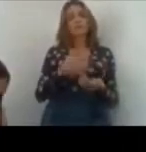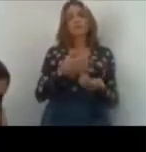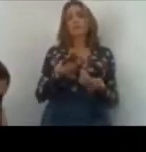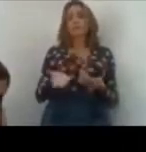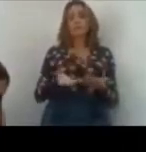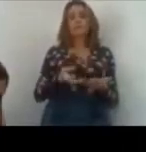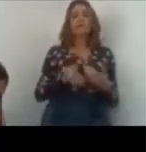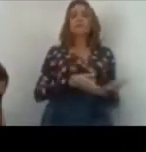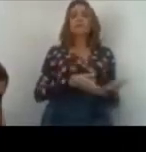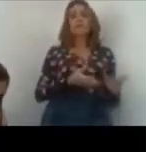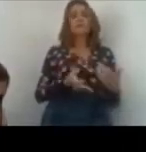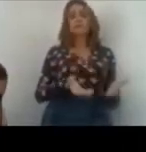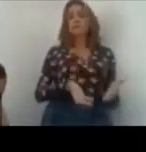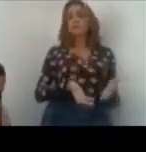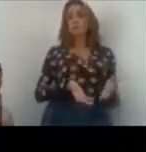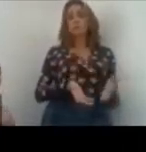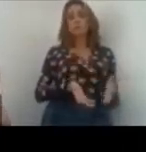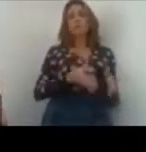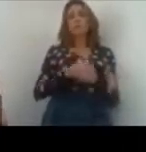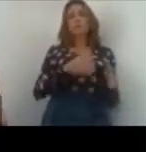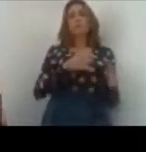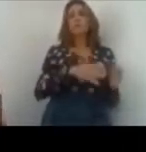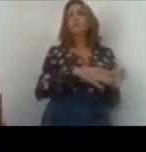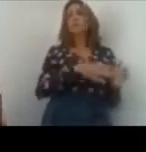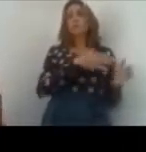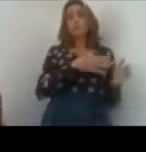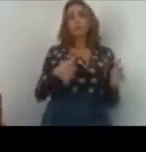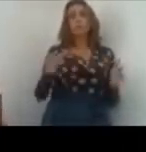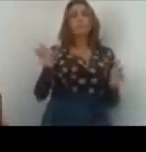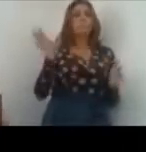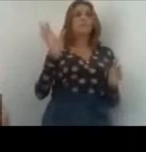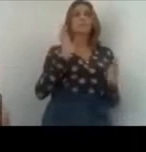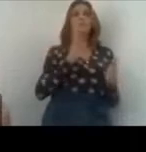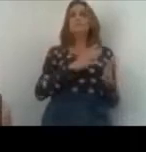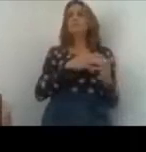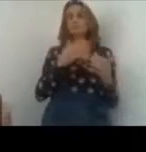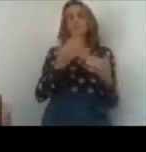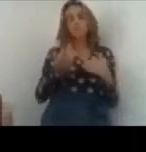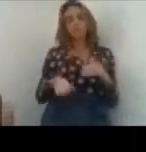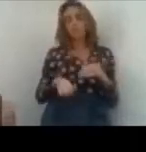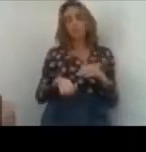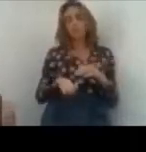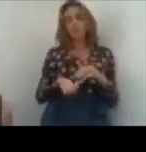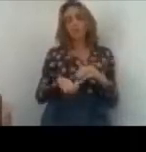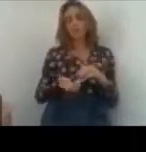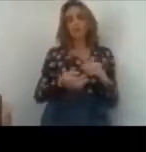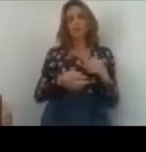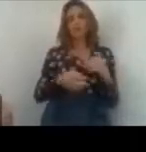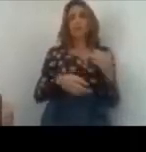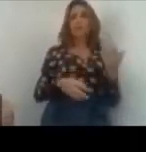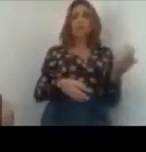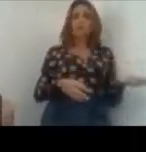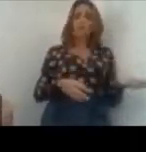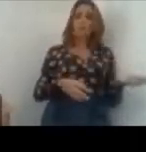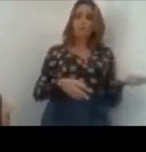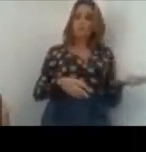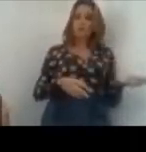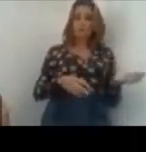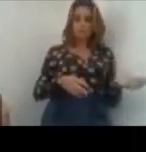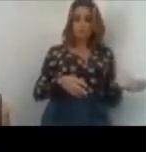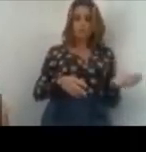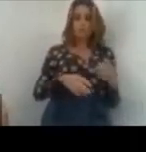do que outra em relação a algum tipo de tumor. Todo tumor, seja ele pediátrico